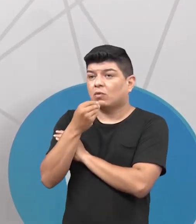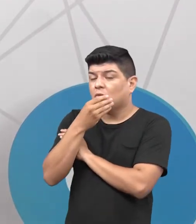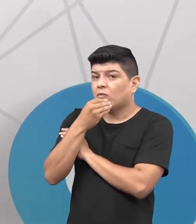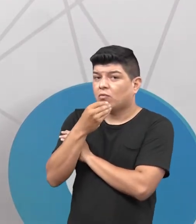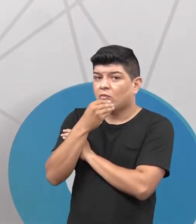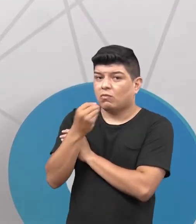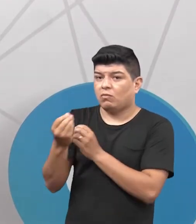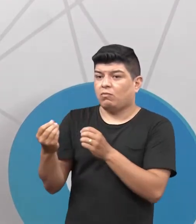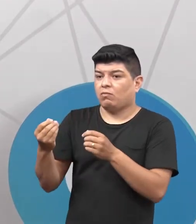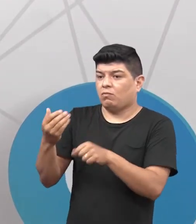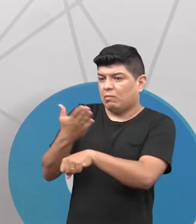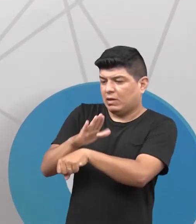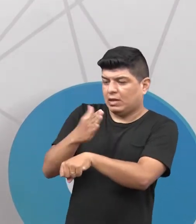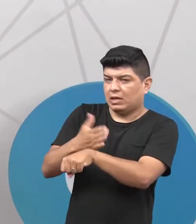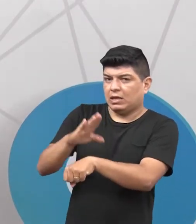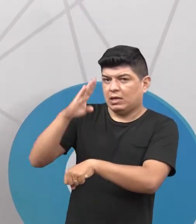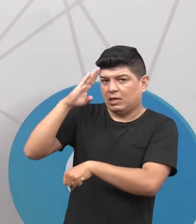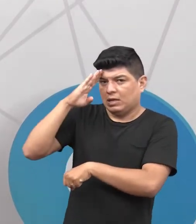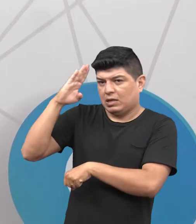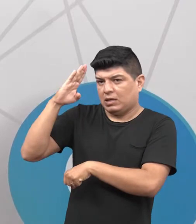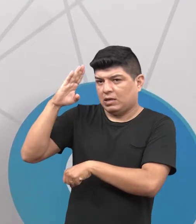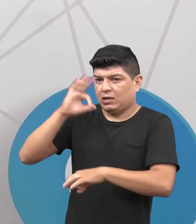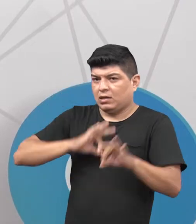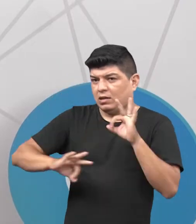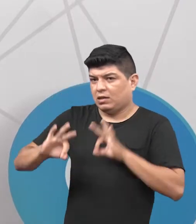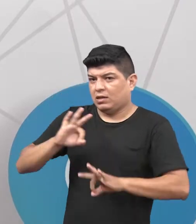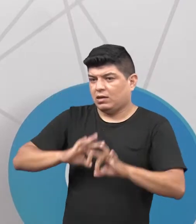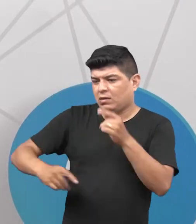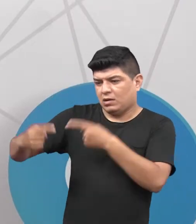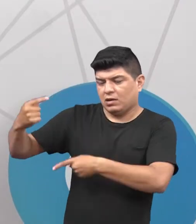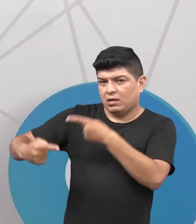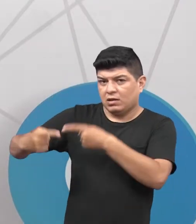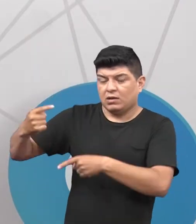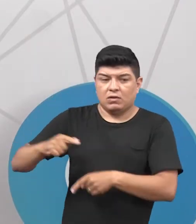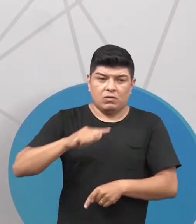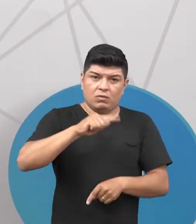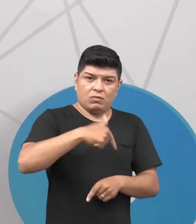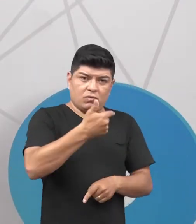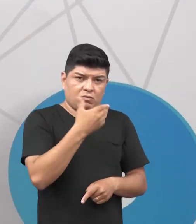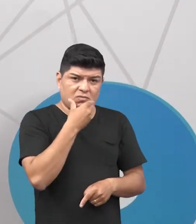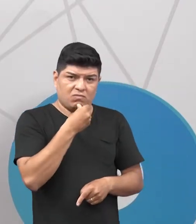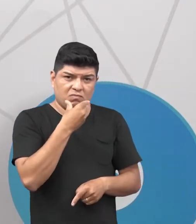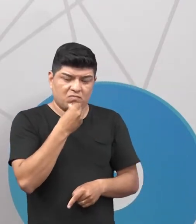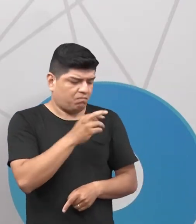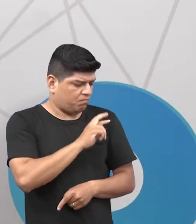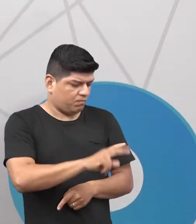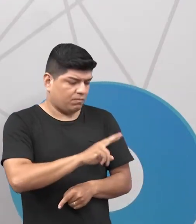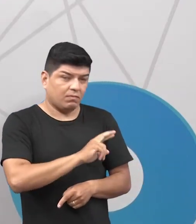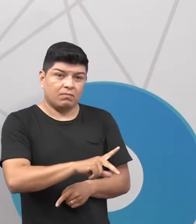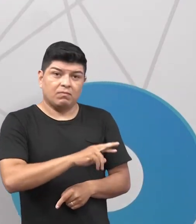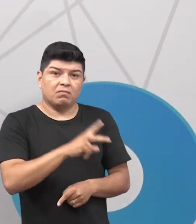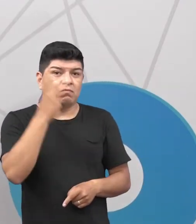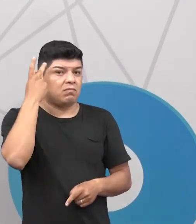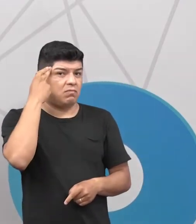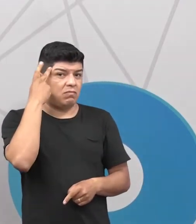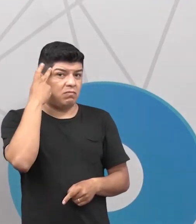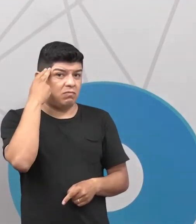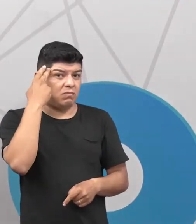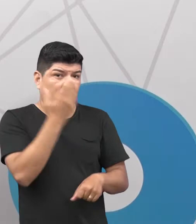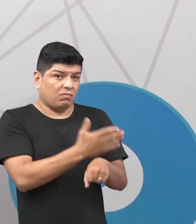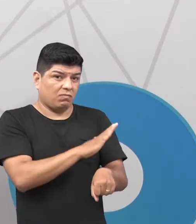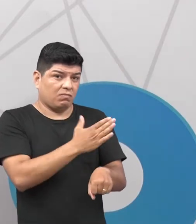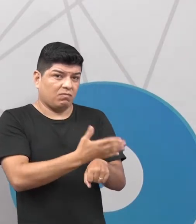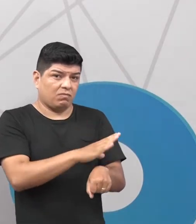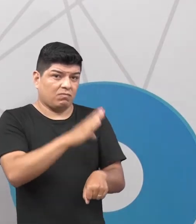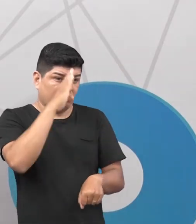treinamento militar dava coragem porque a educação em Esparta era para a guerra. O ateniense dizia que não, que normalmente o